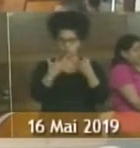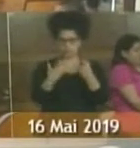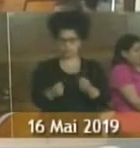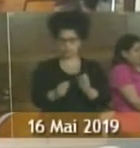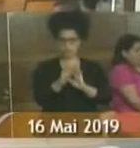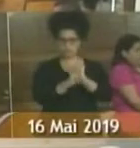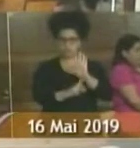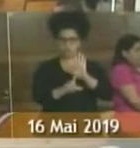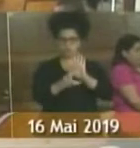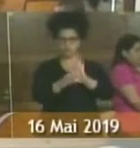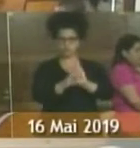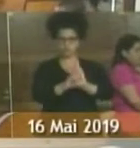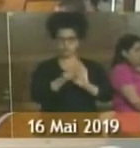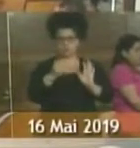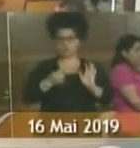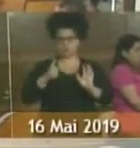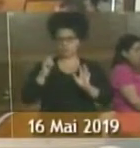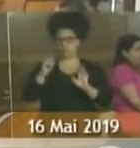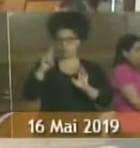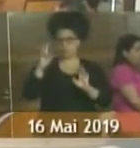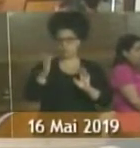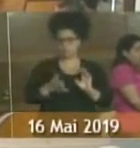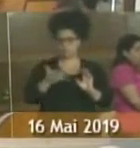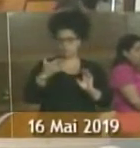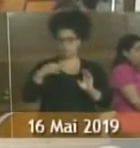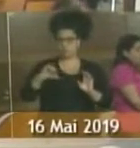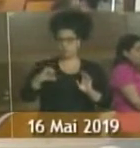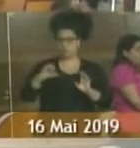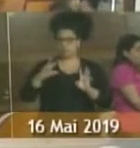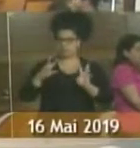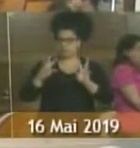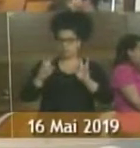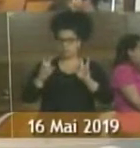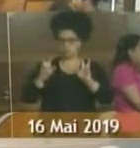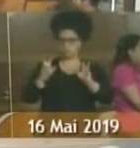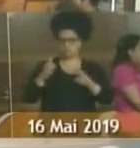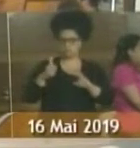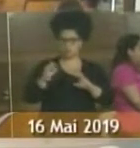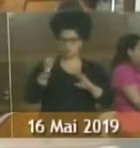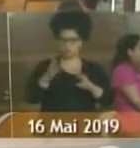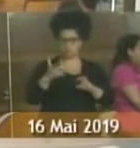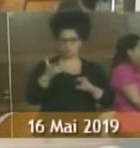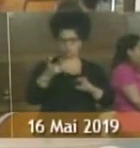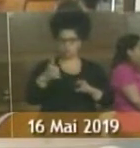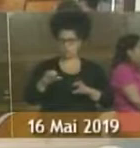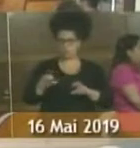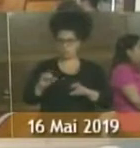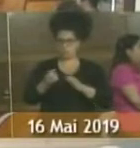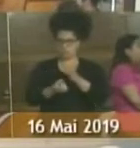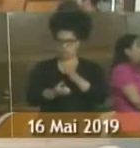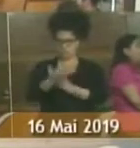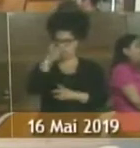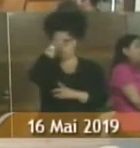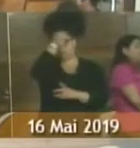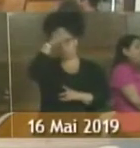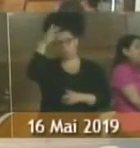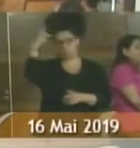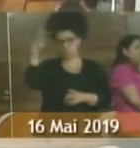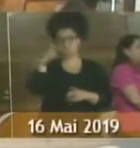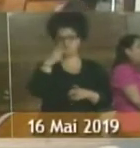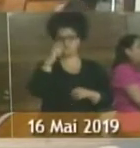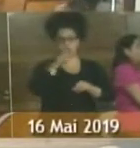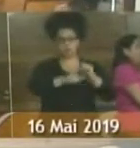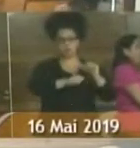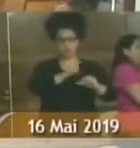aprovação do projeto de lei número 15/2019, objeto de mensagem número 18/2019, de autoria do prefeito municipal, que altera a